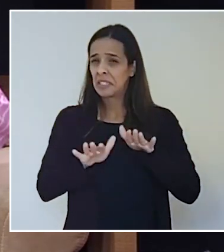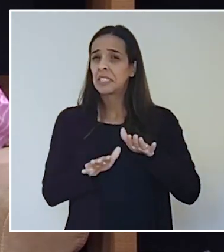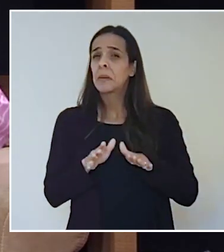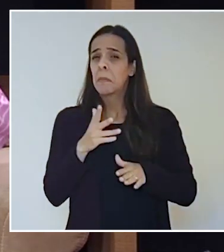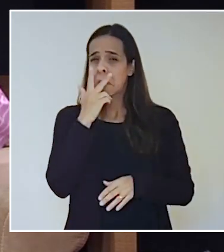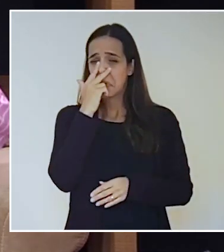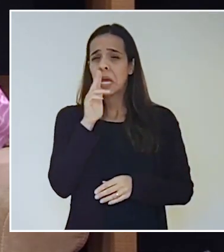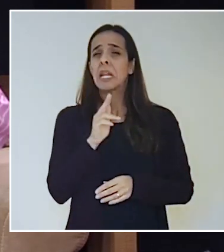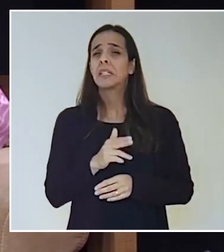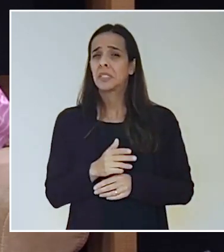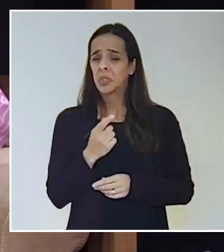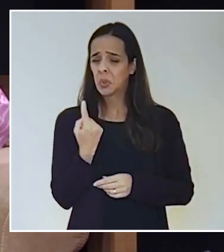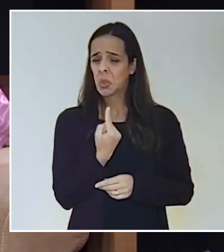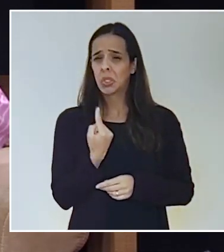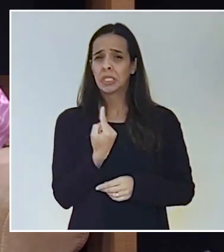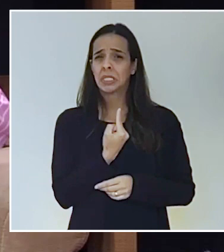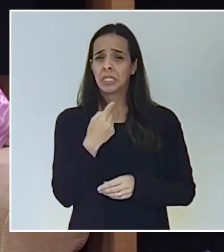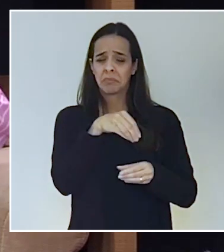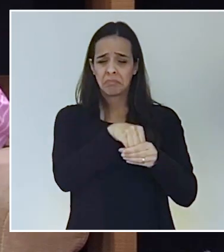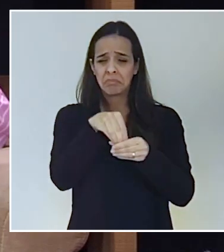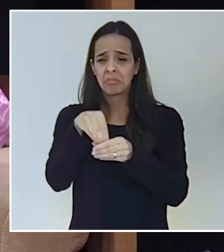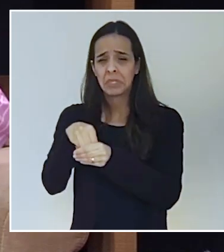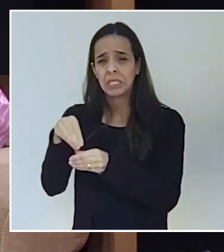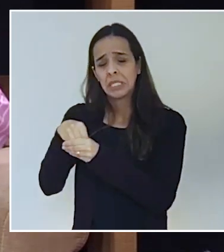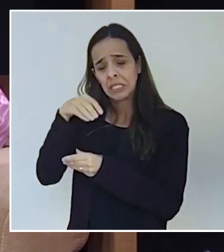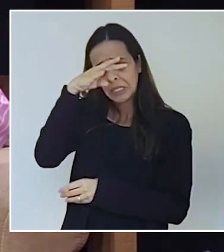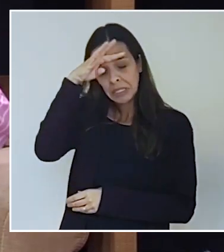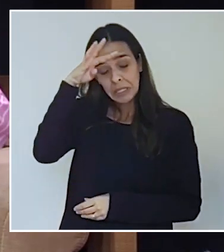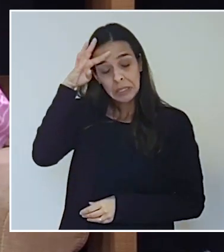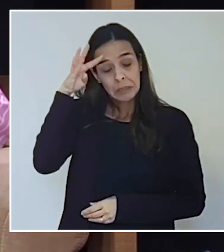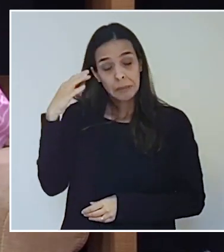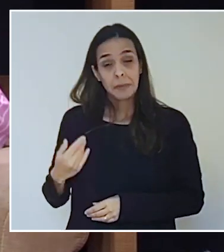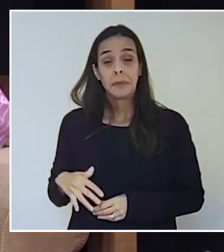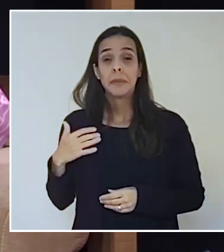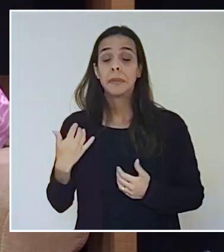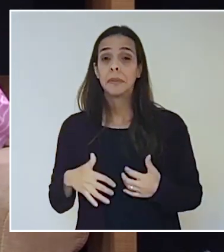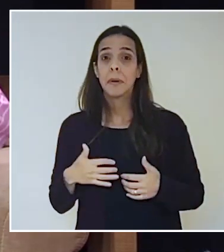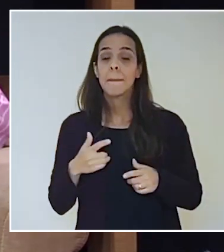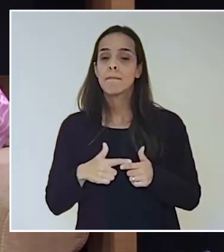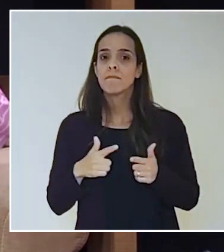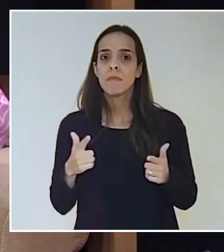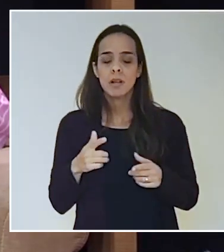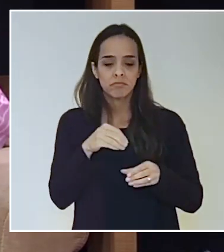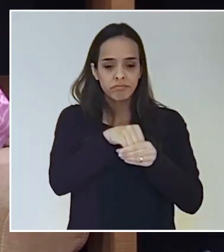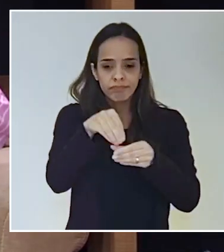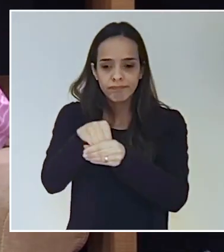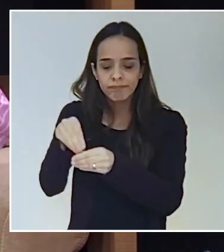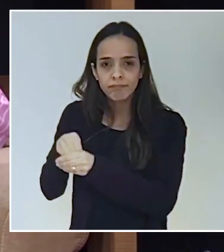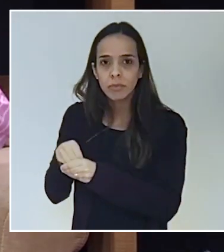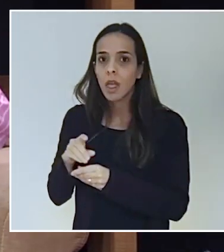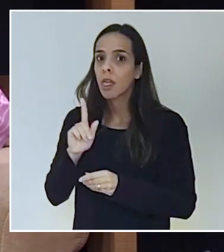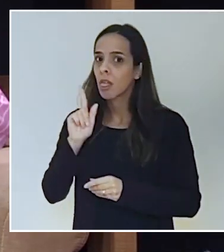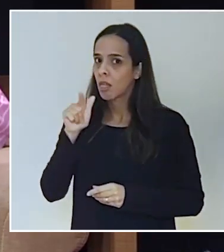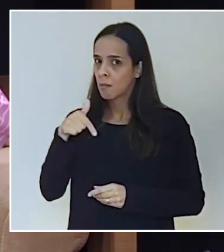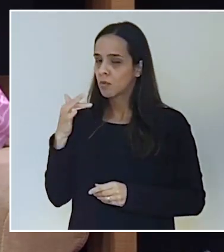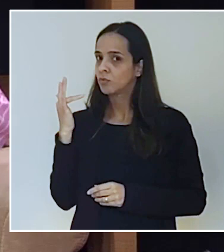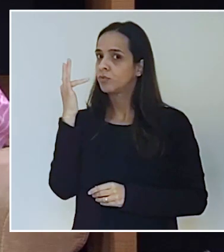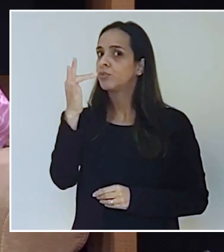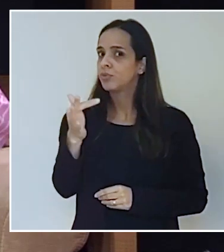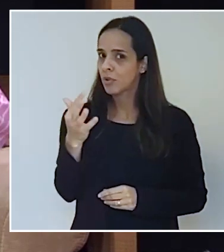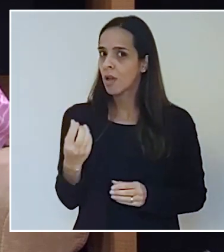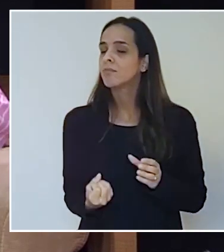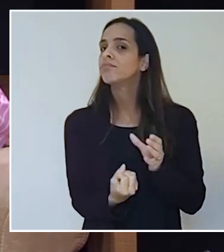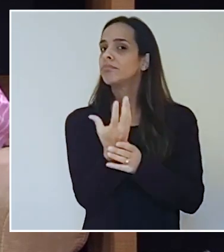mas a semeadura vai ter resultado. Quem sai andando e chorando enquanto